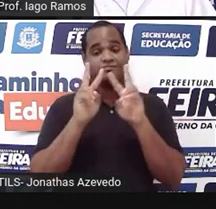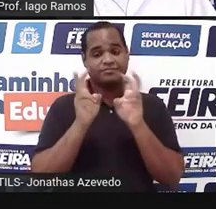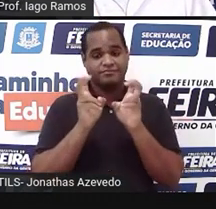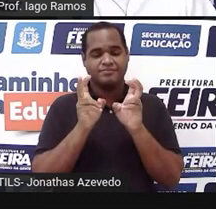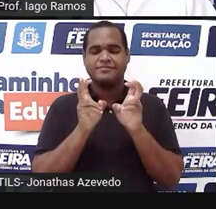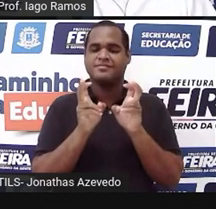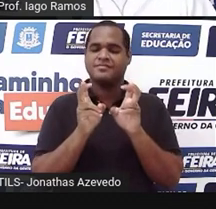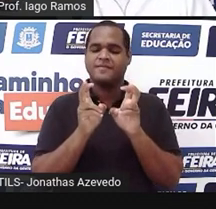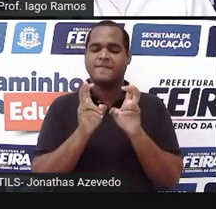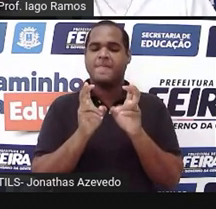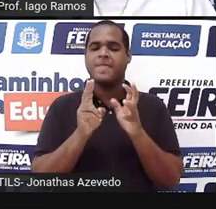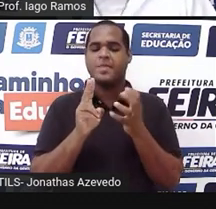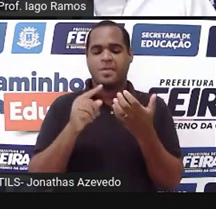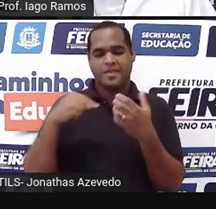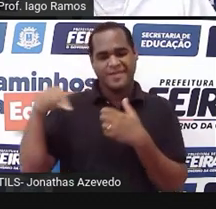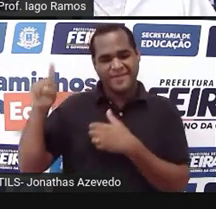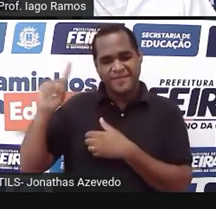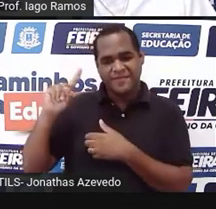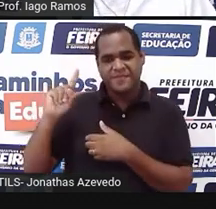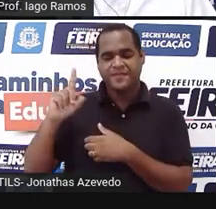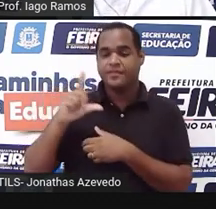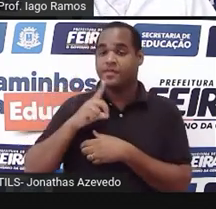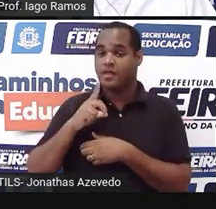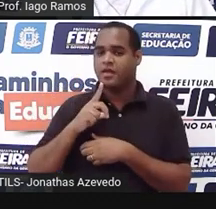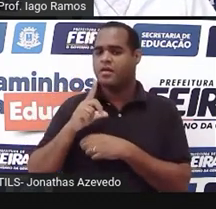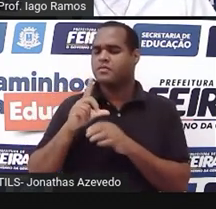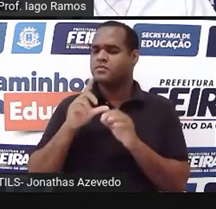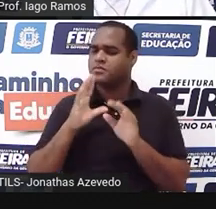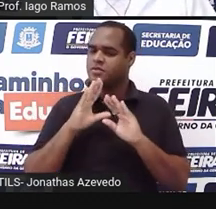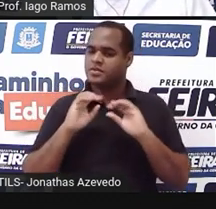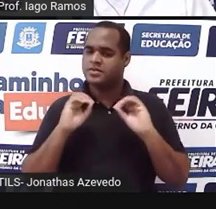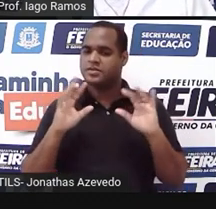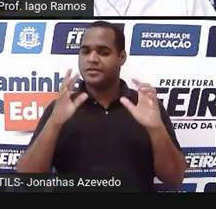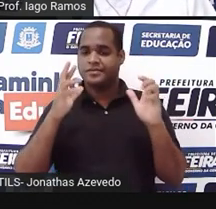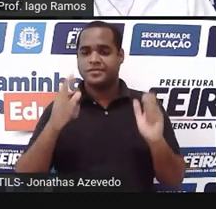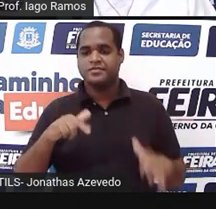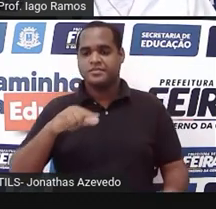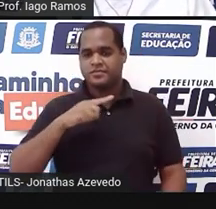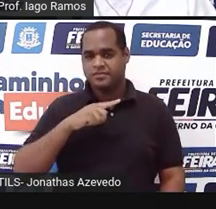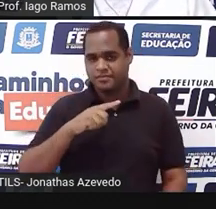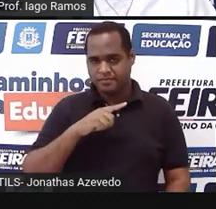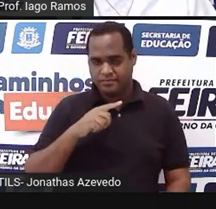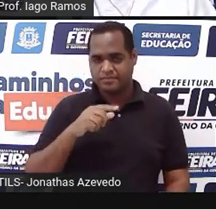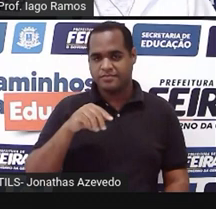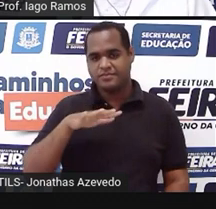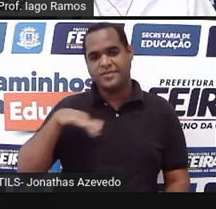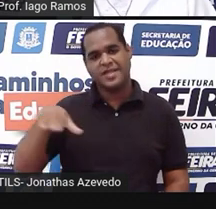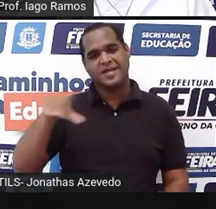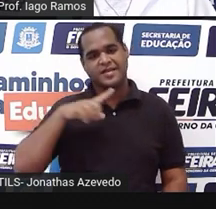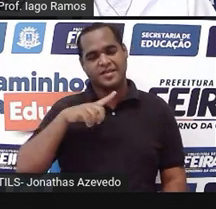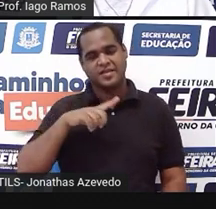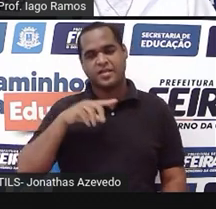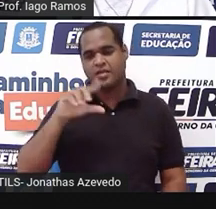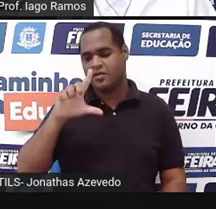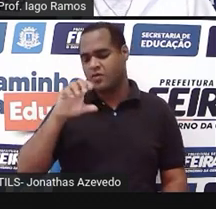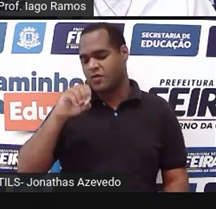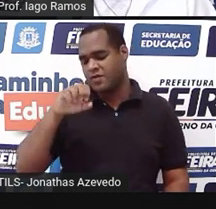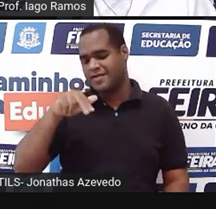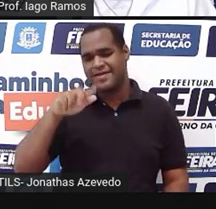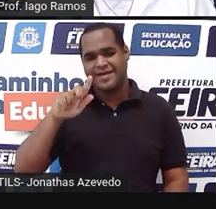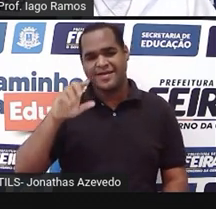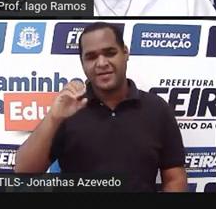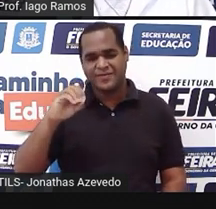né que foi da aula anterior e claro que foi o cálculo de área e esses